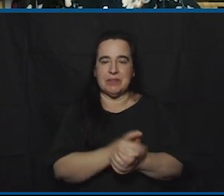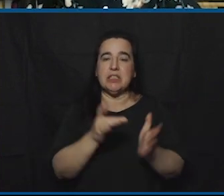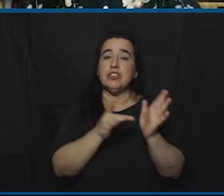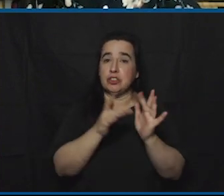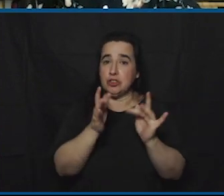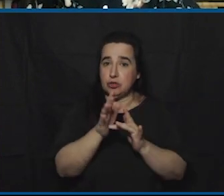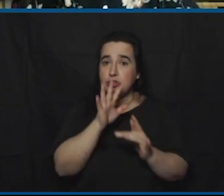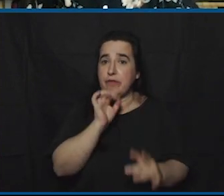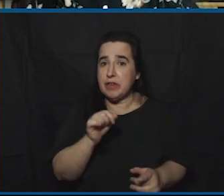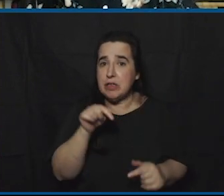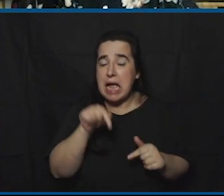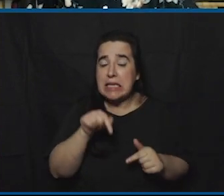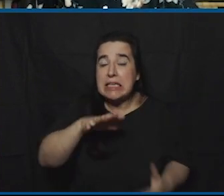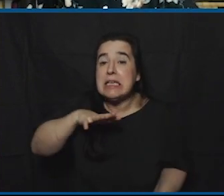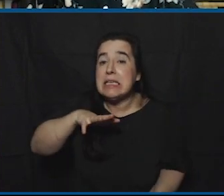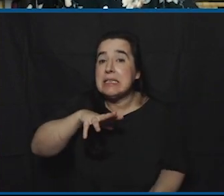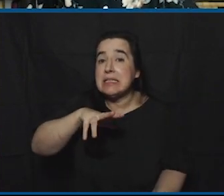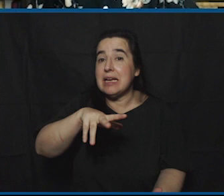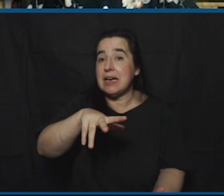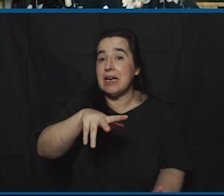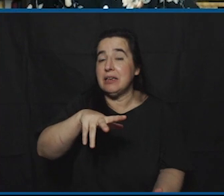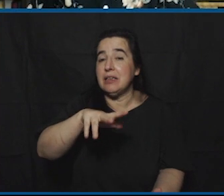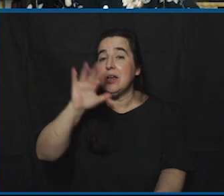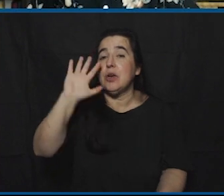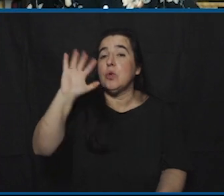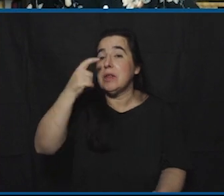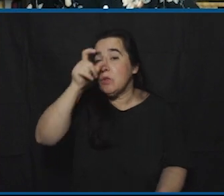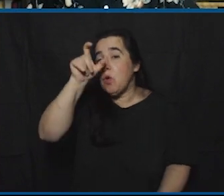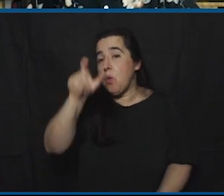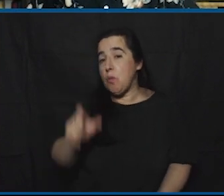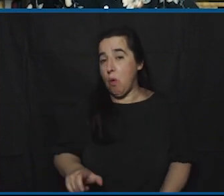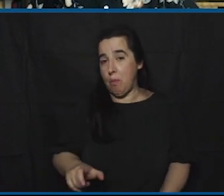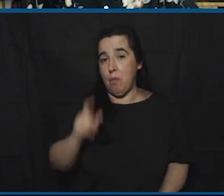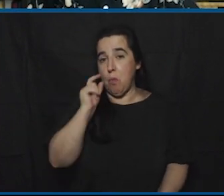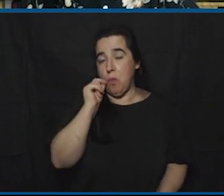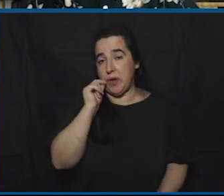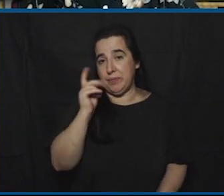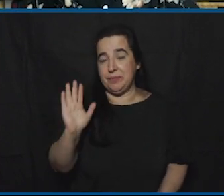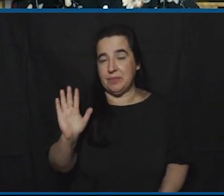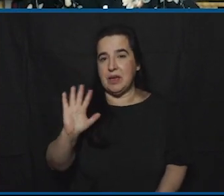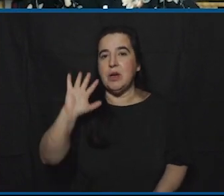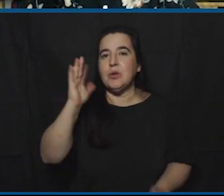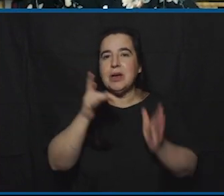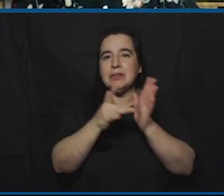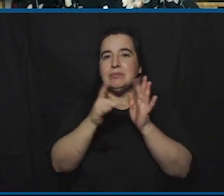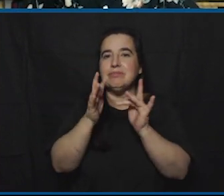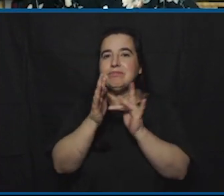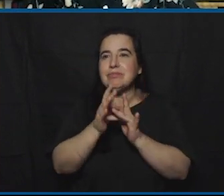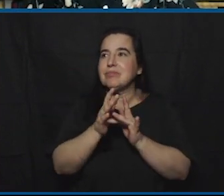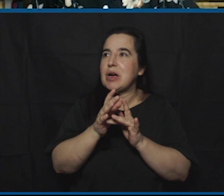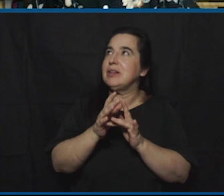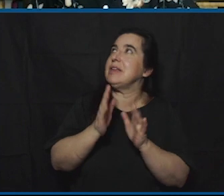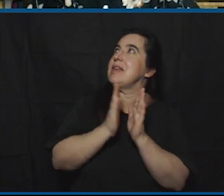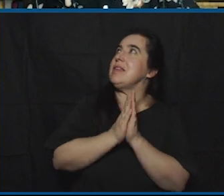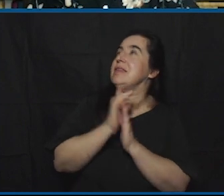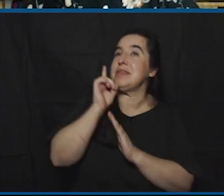é Filho aqui nesta terra, quando está na condição humana. Porque quando é na condição divina, de acordo